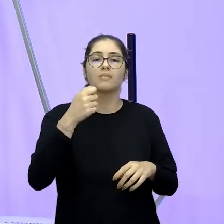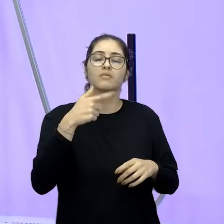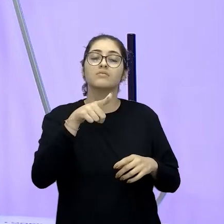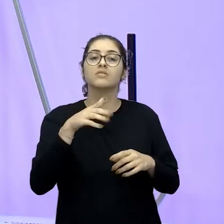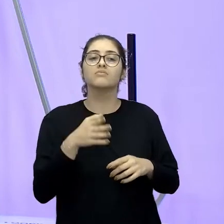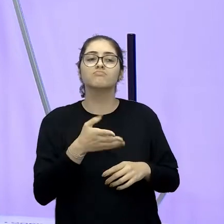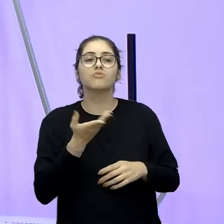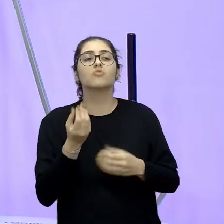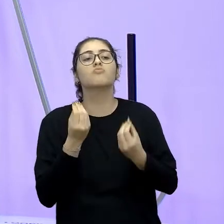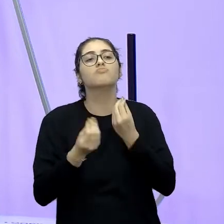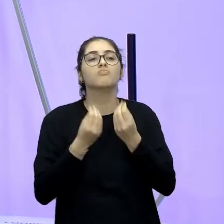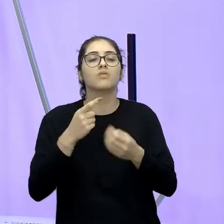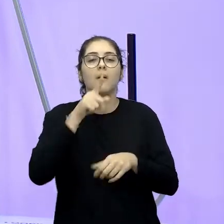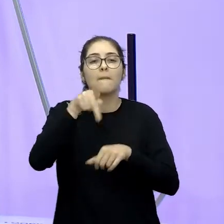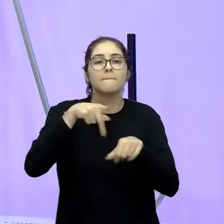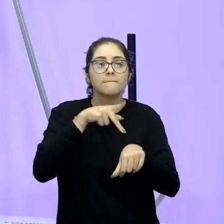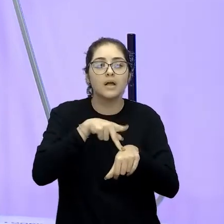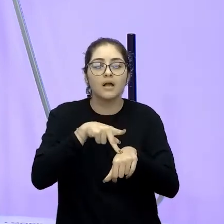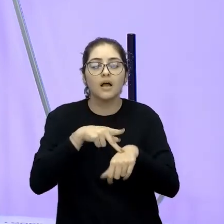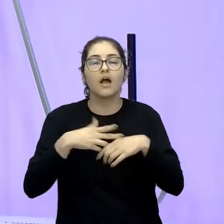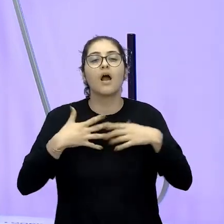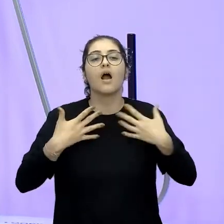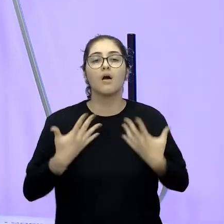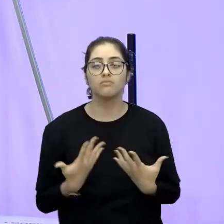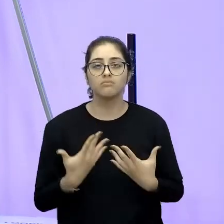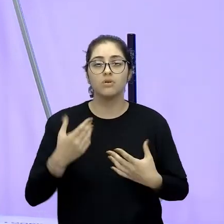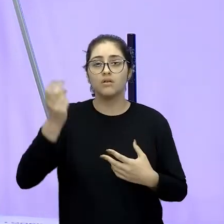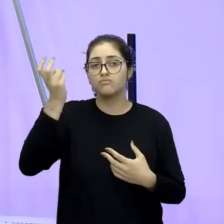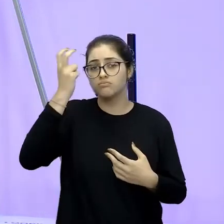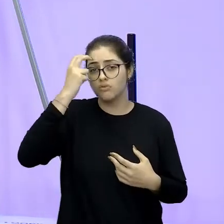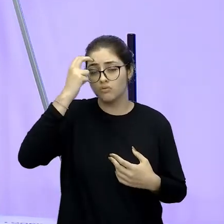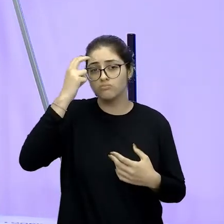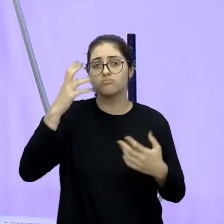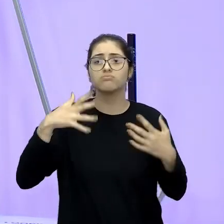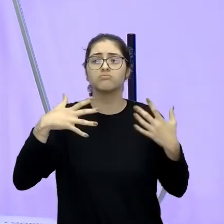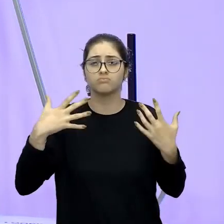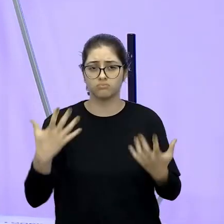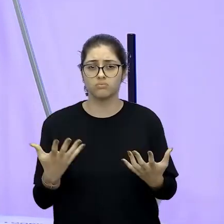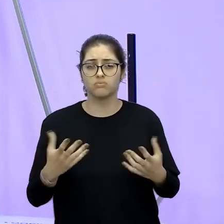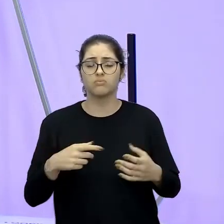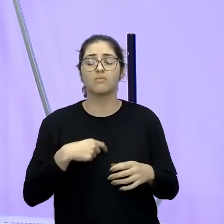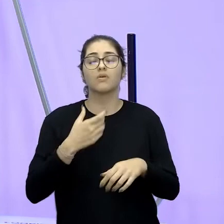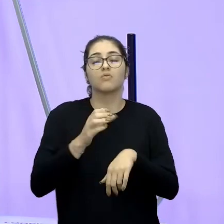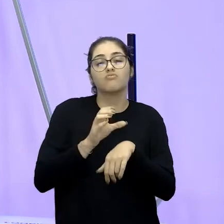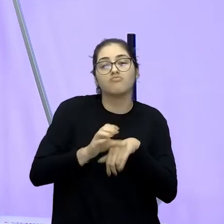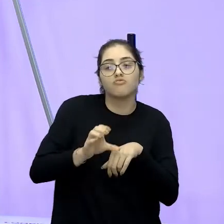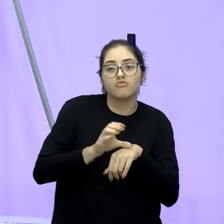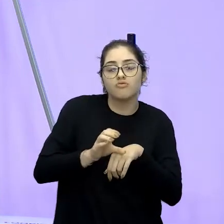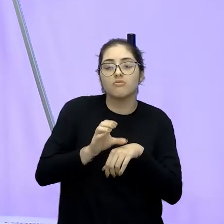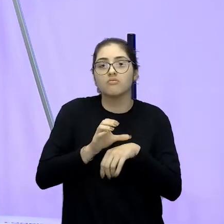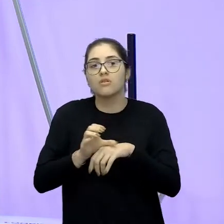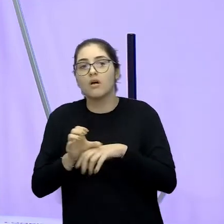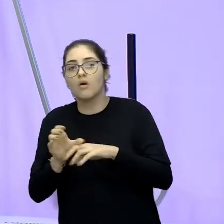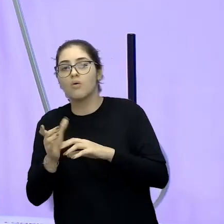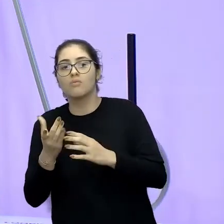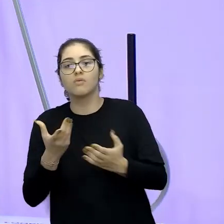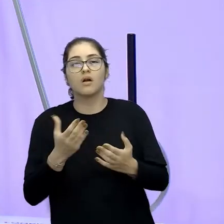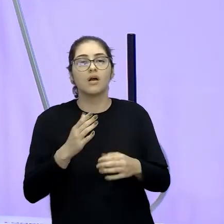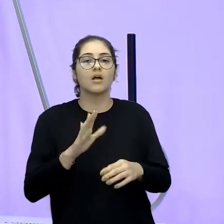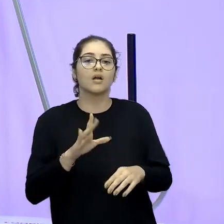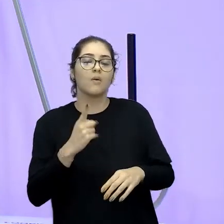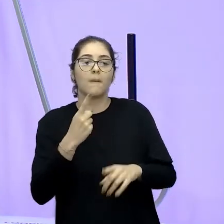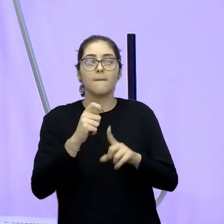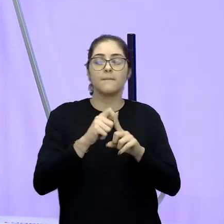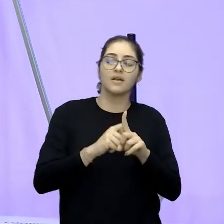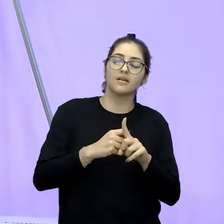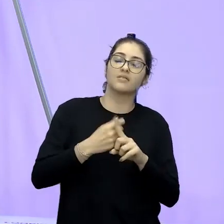local para onde eu vou, né? Da onde eu vou escolher. A cultura. Então, é legal eu aplicar um curso que vá a curto prazo de um